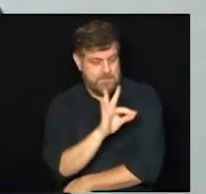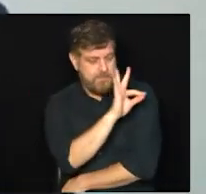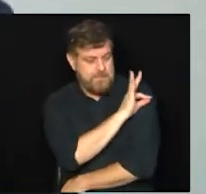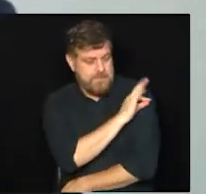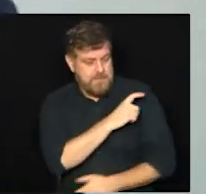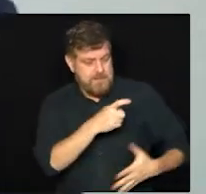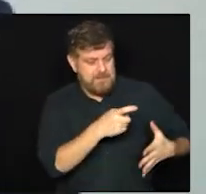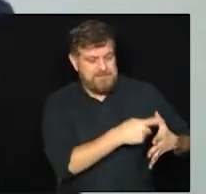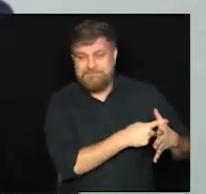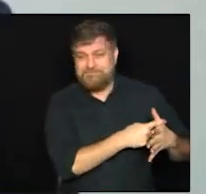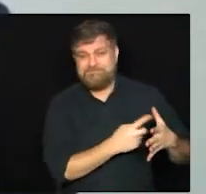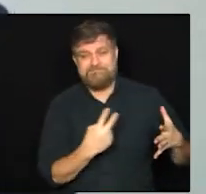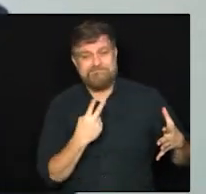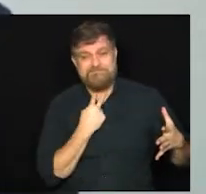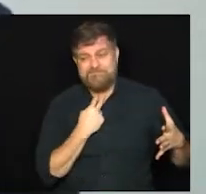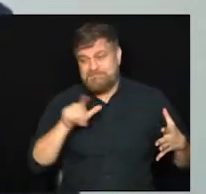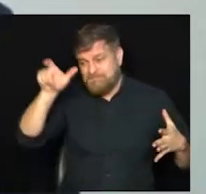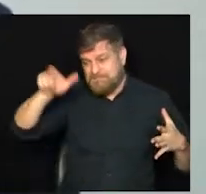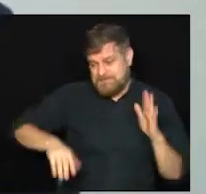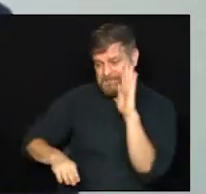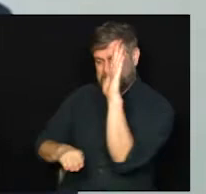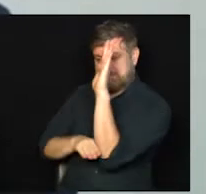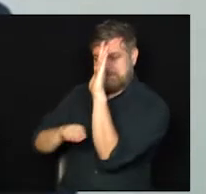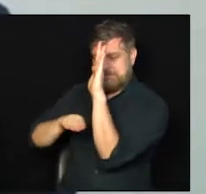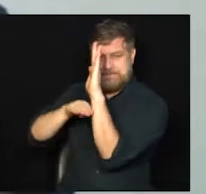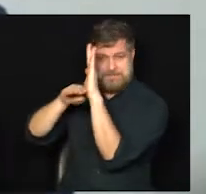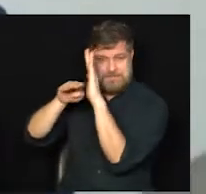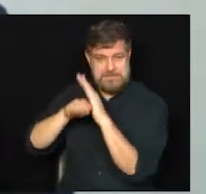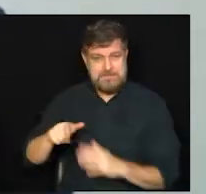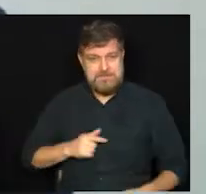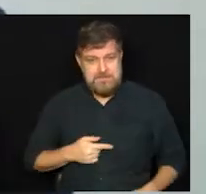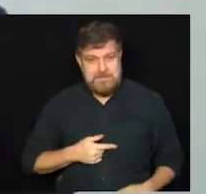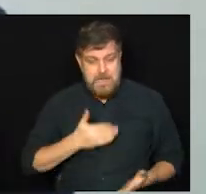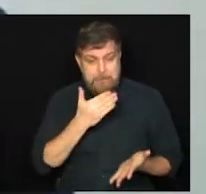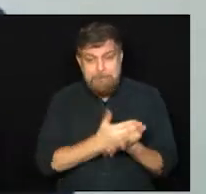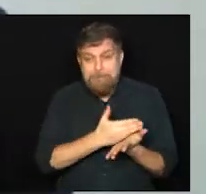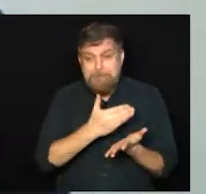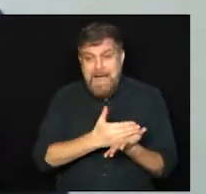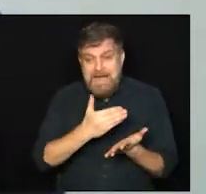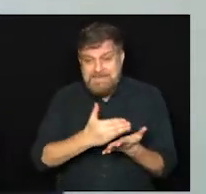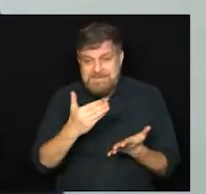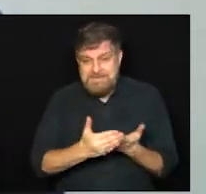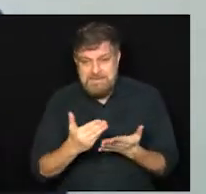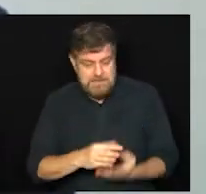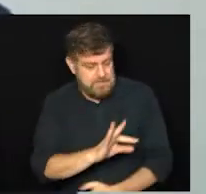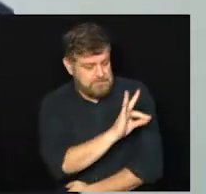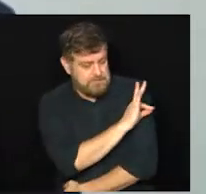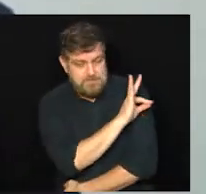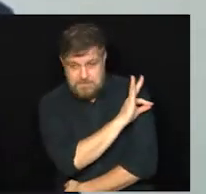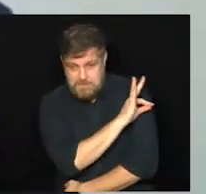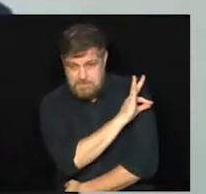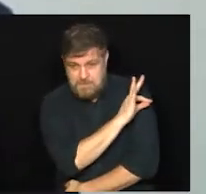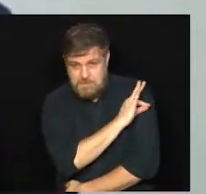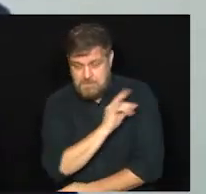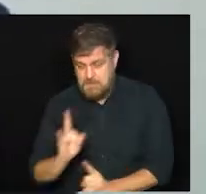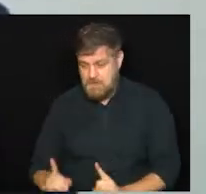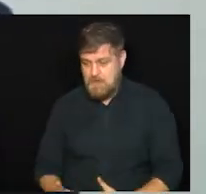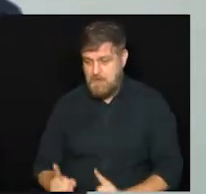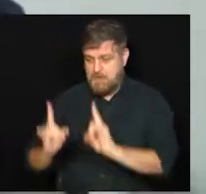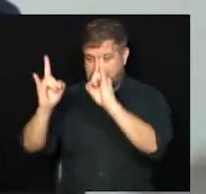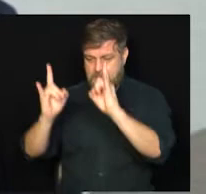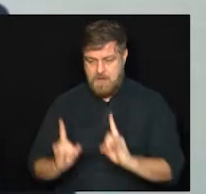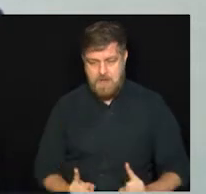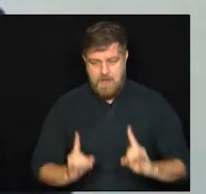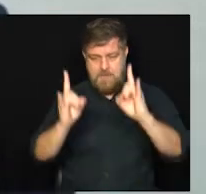sem sentido para os condotéis. Para o refis, para o parcelamento do refis ter sentido para os condotéis, é muito importante que a